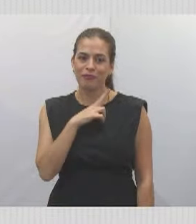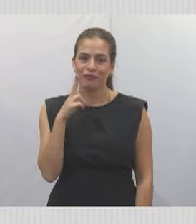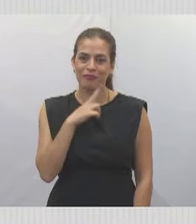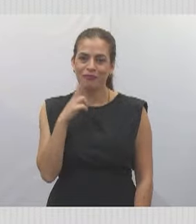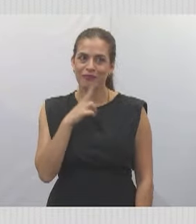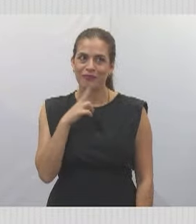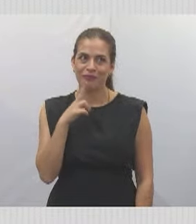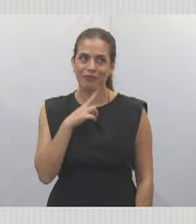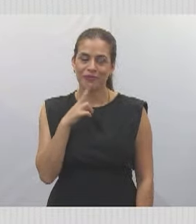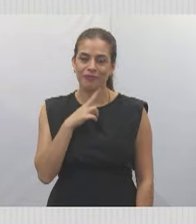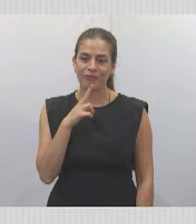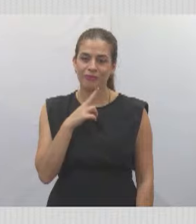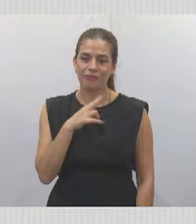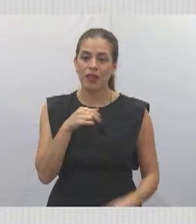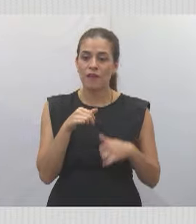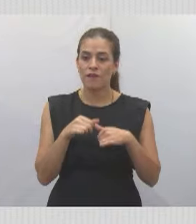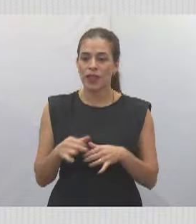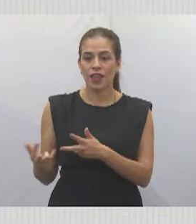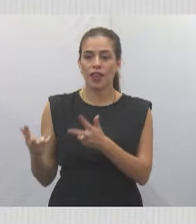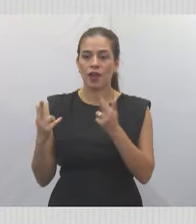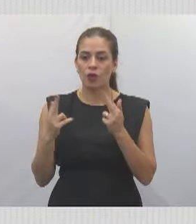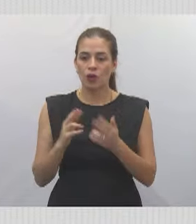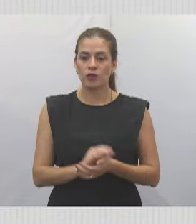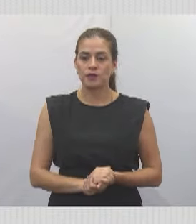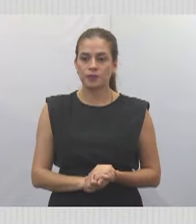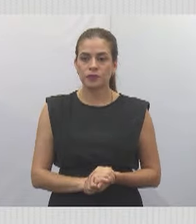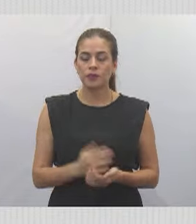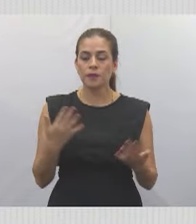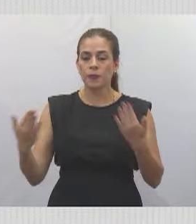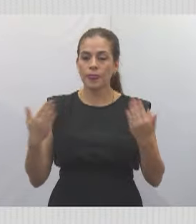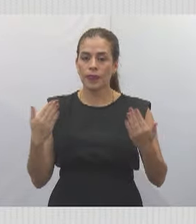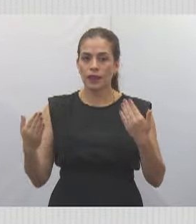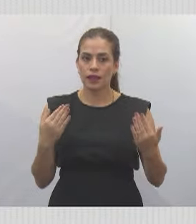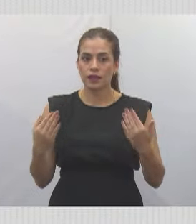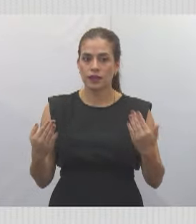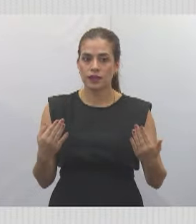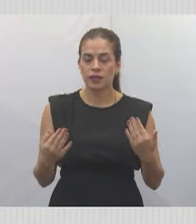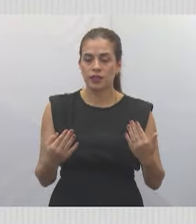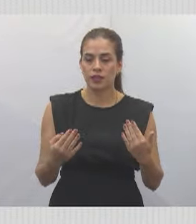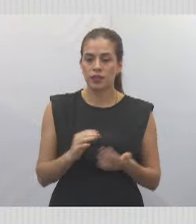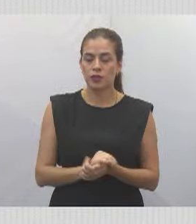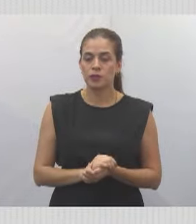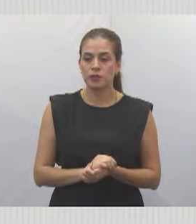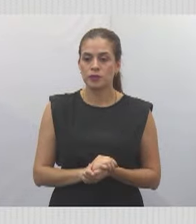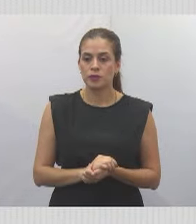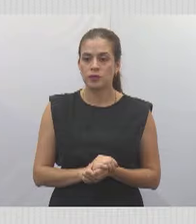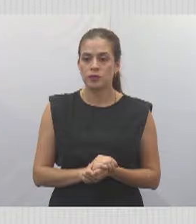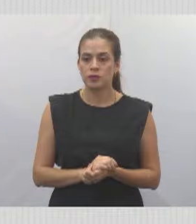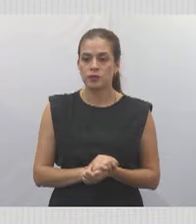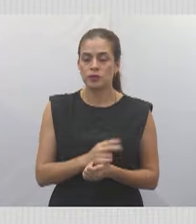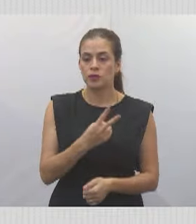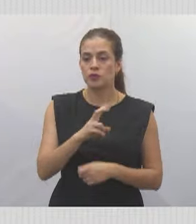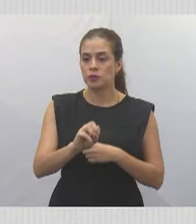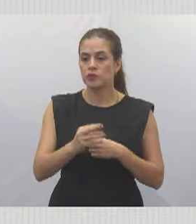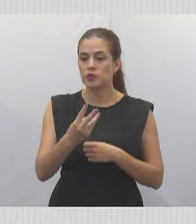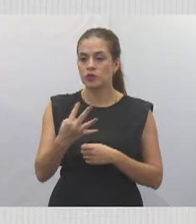praticamente permanecemos estáveis. E comparando o segundo quadrimestre de 2023 com o 24,